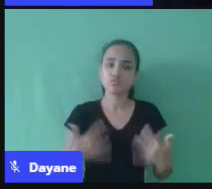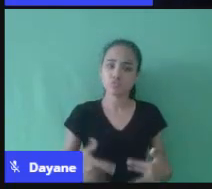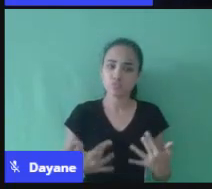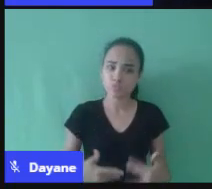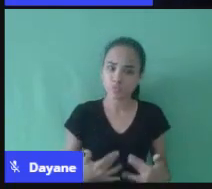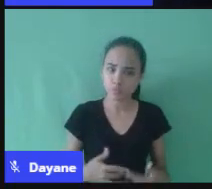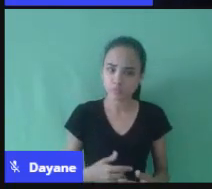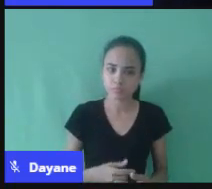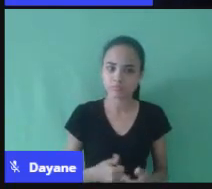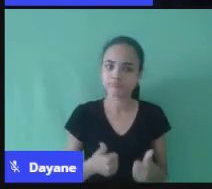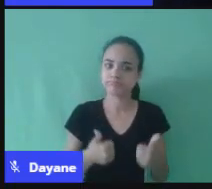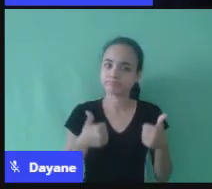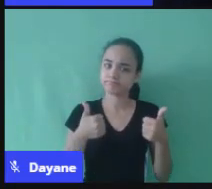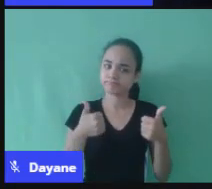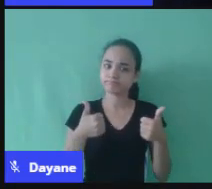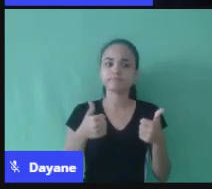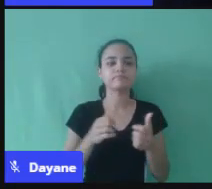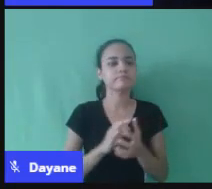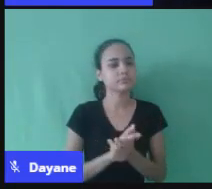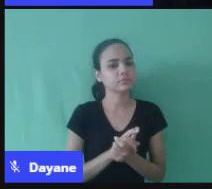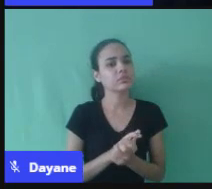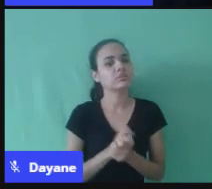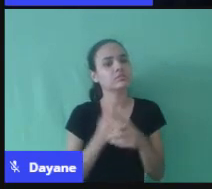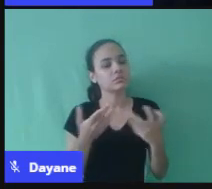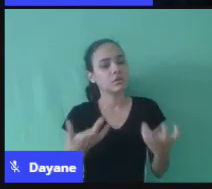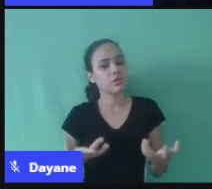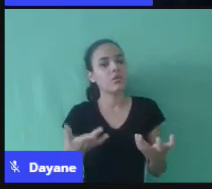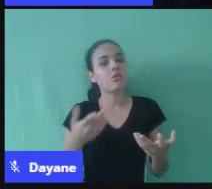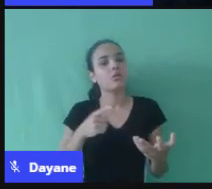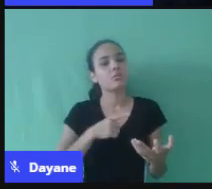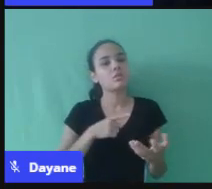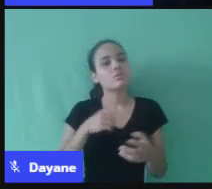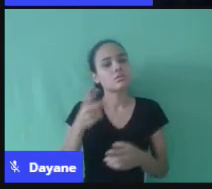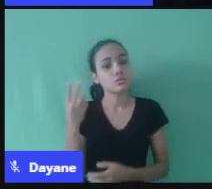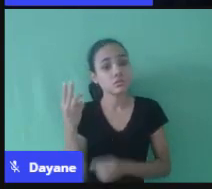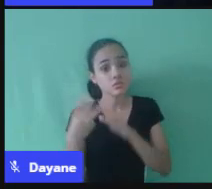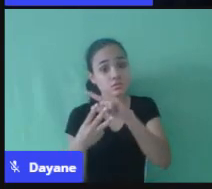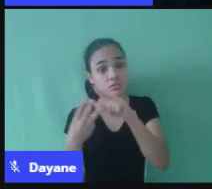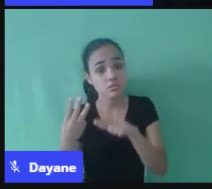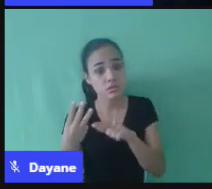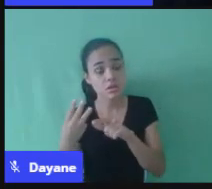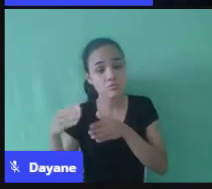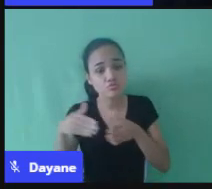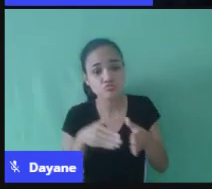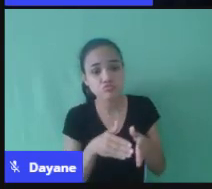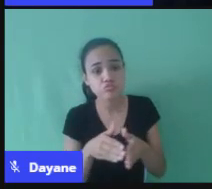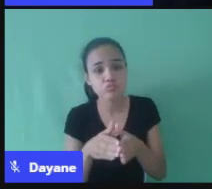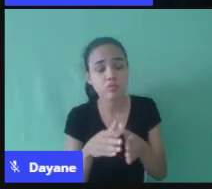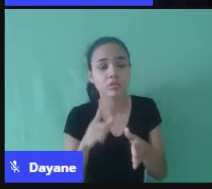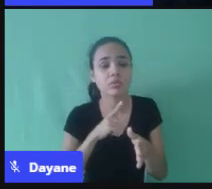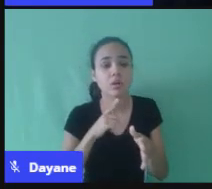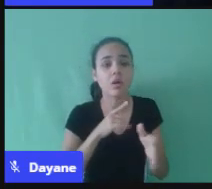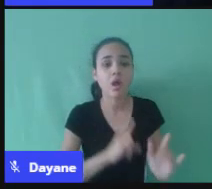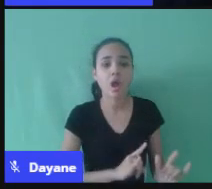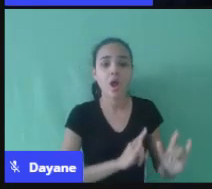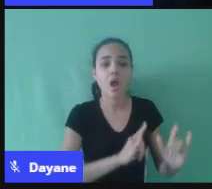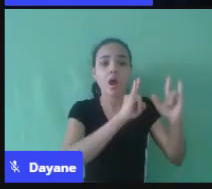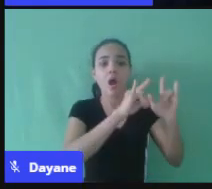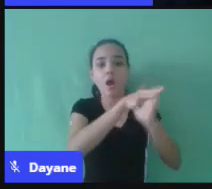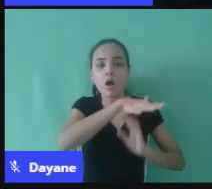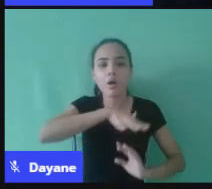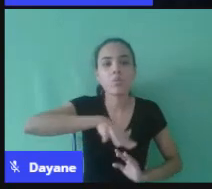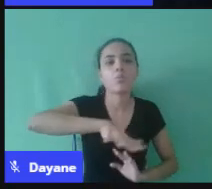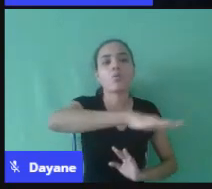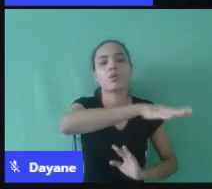na área urbana. Lembra, né, professor, mostrando para os nossos alunos, este mapinha é das